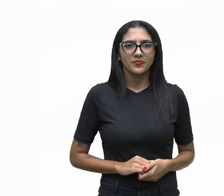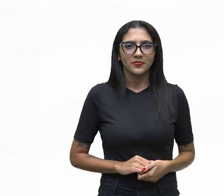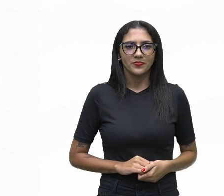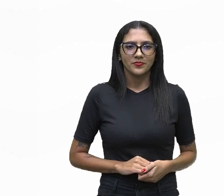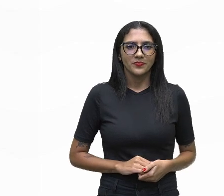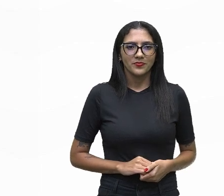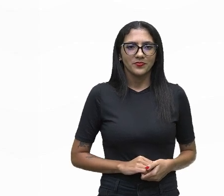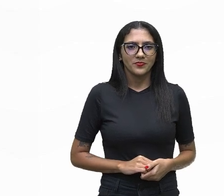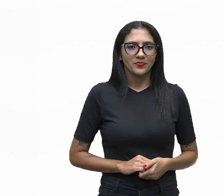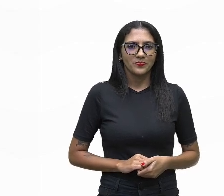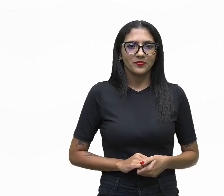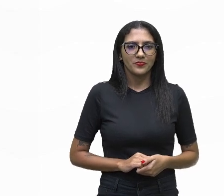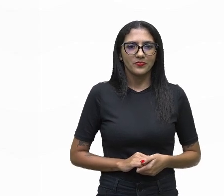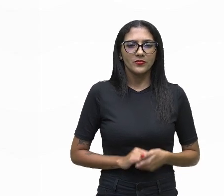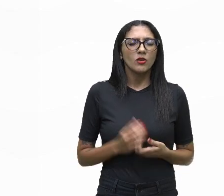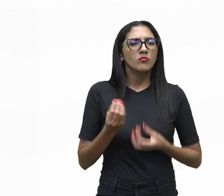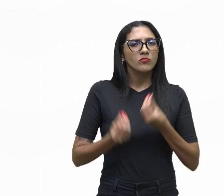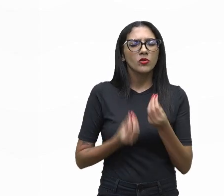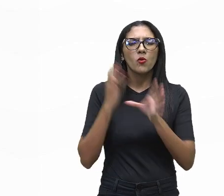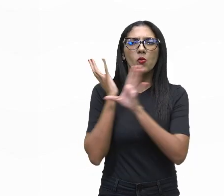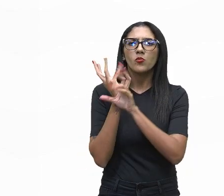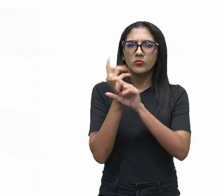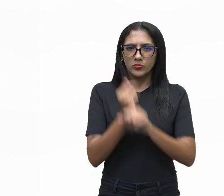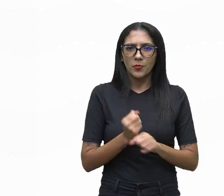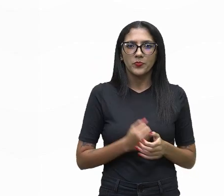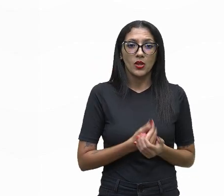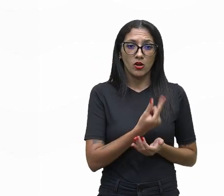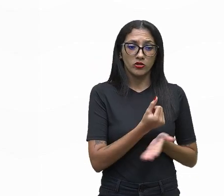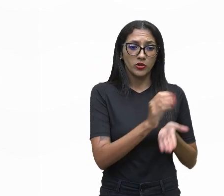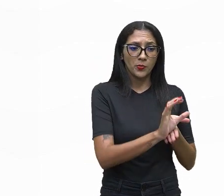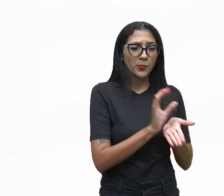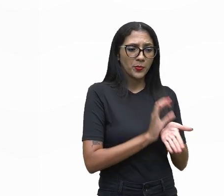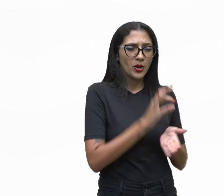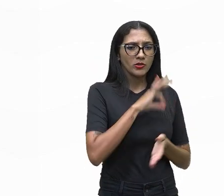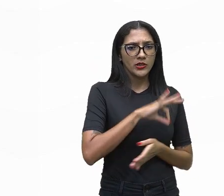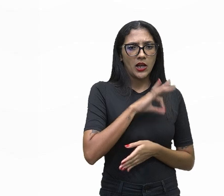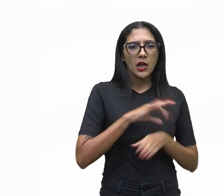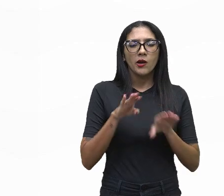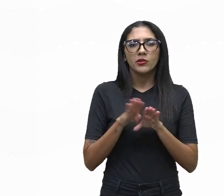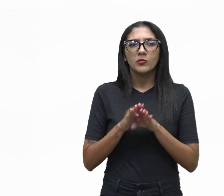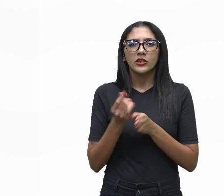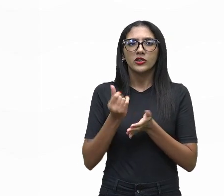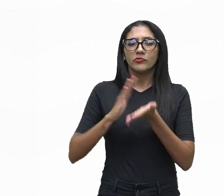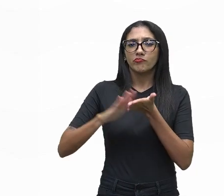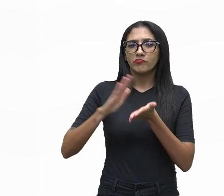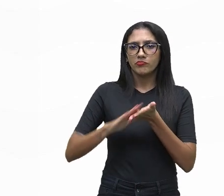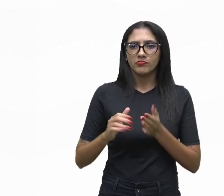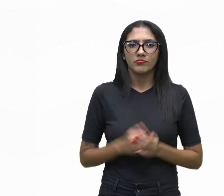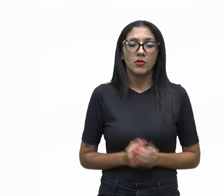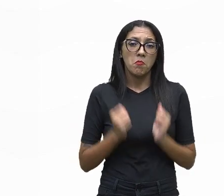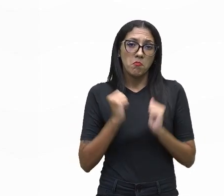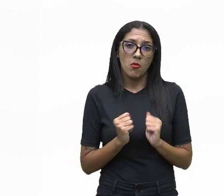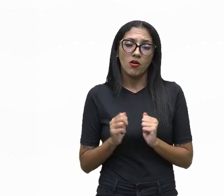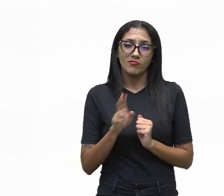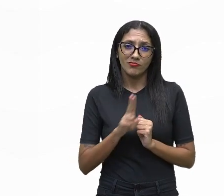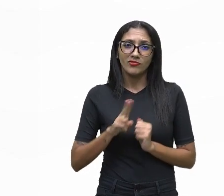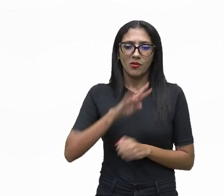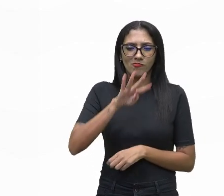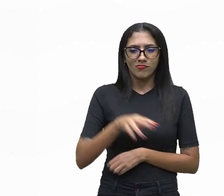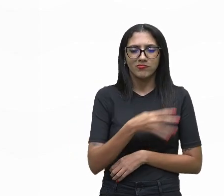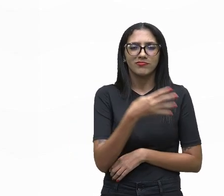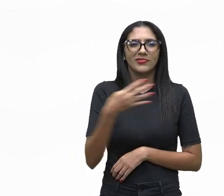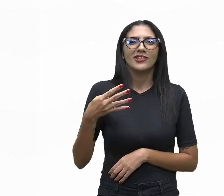Vamos sugerir que para calcular suas receitas e despesas, que você possa utilizar uma planilha de controle das suas